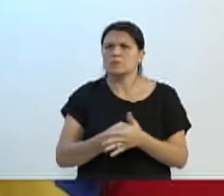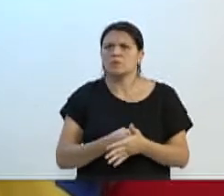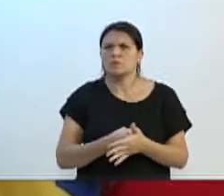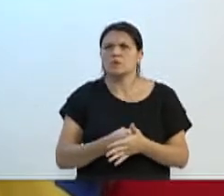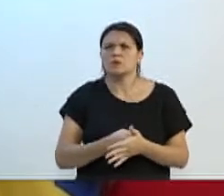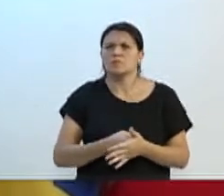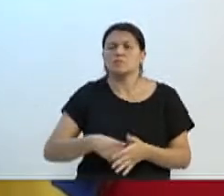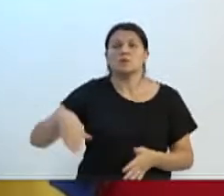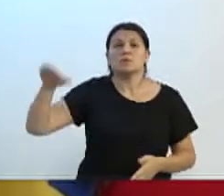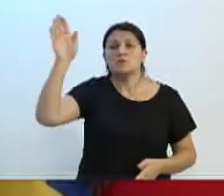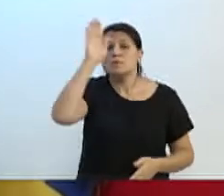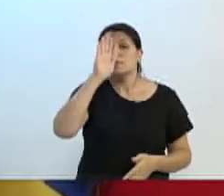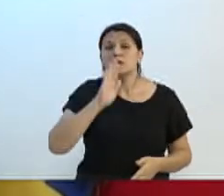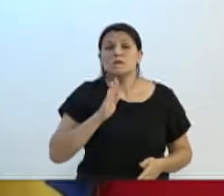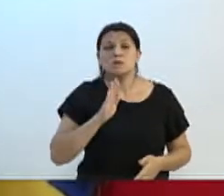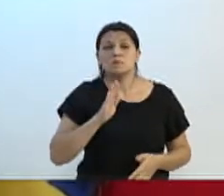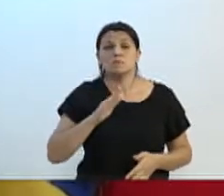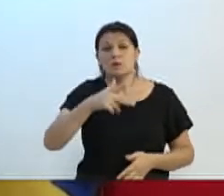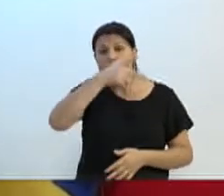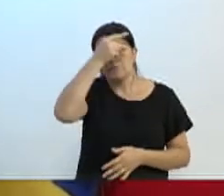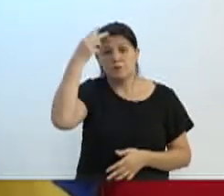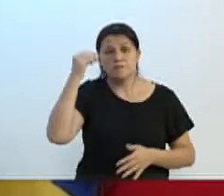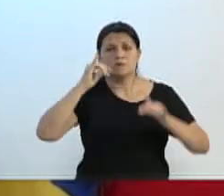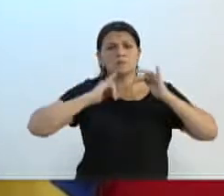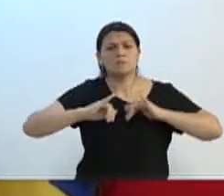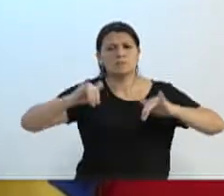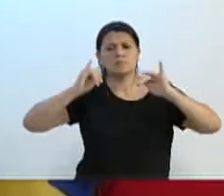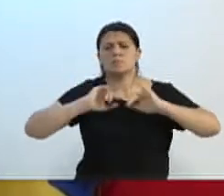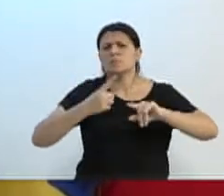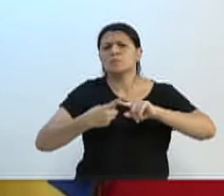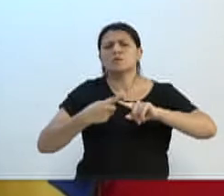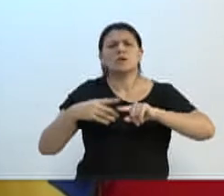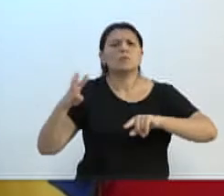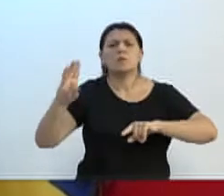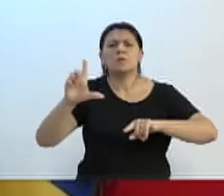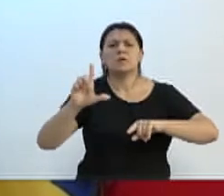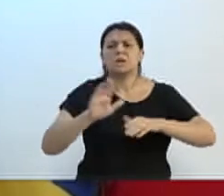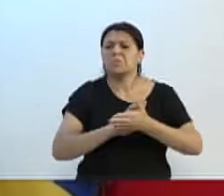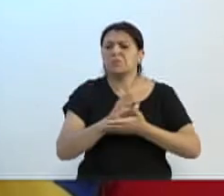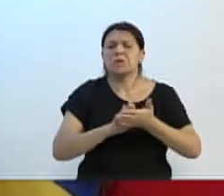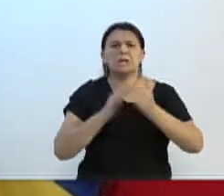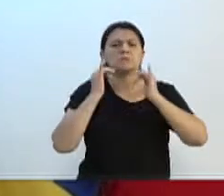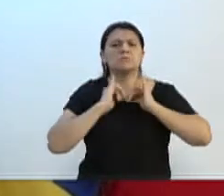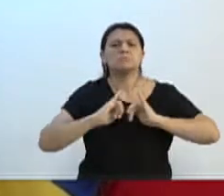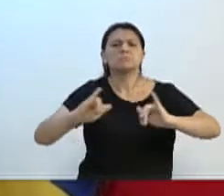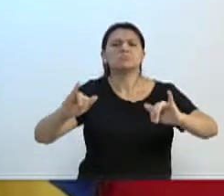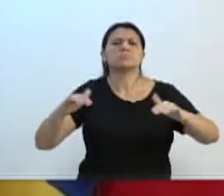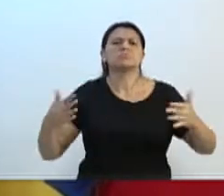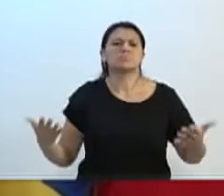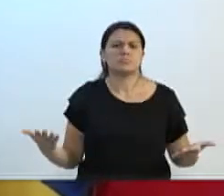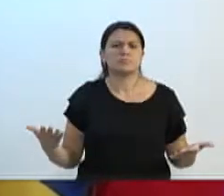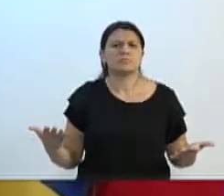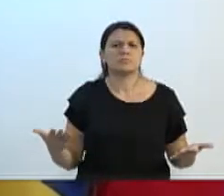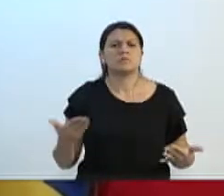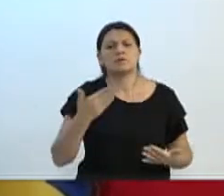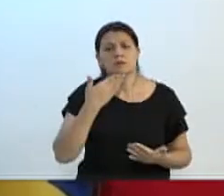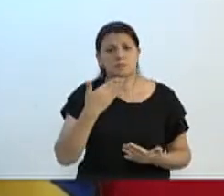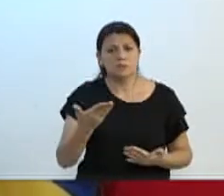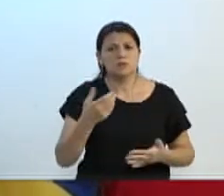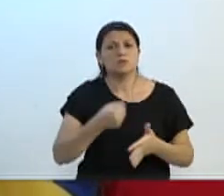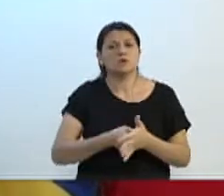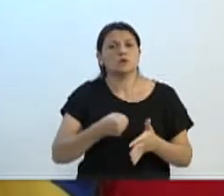país inteiro. As prefeituras têm divulgado. Por que Blumenau não divulga? E nós fizemos esse pedido, inclusive